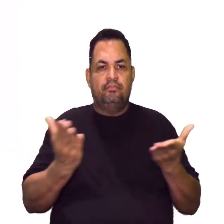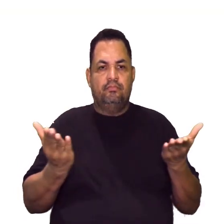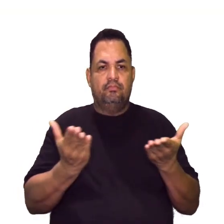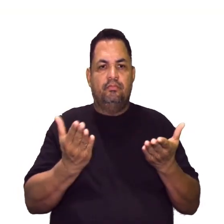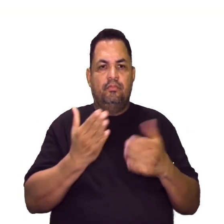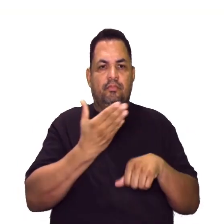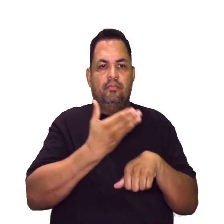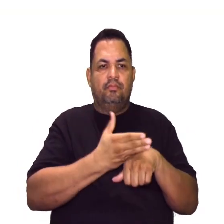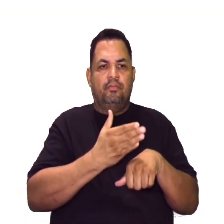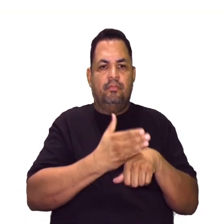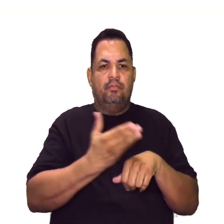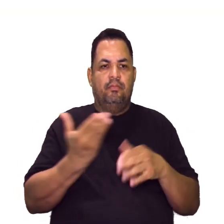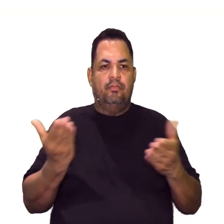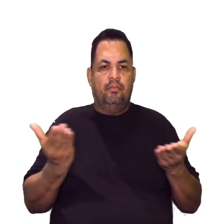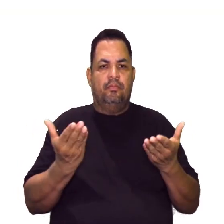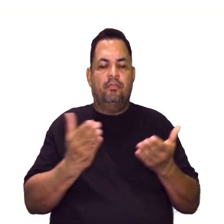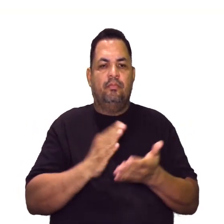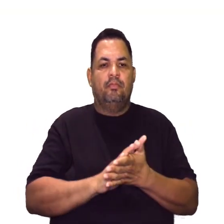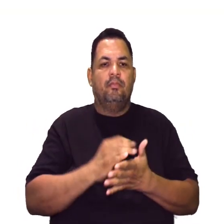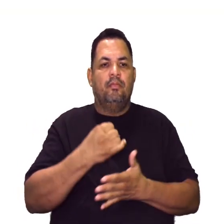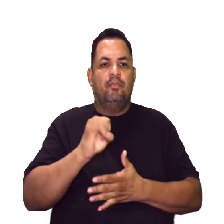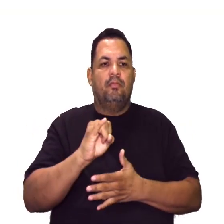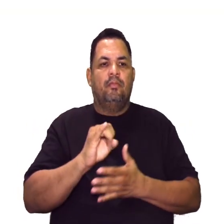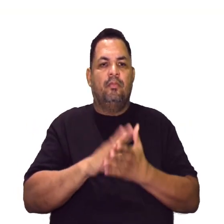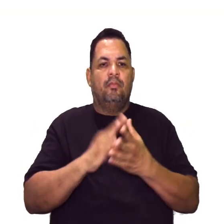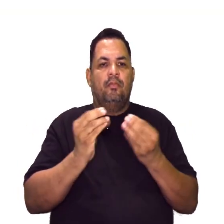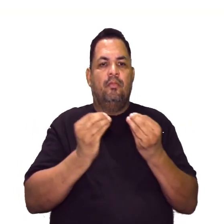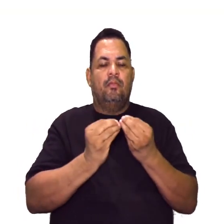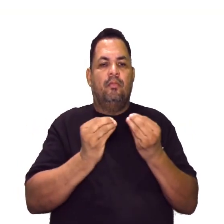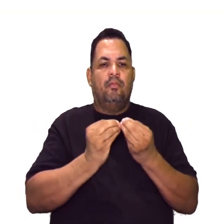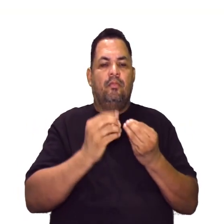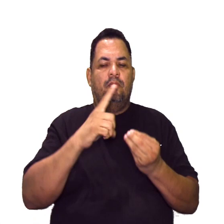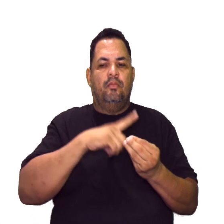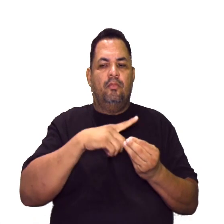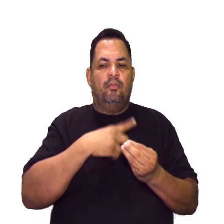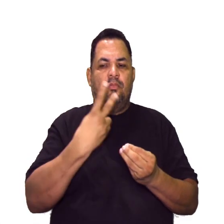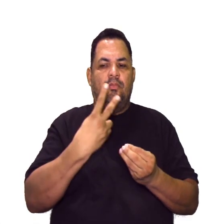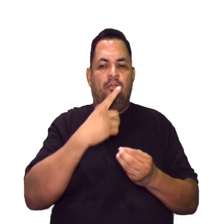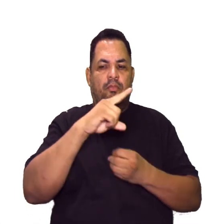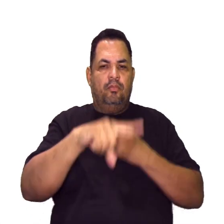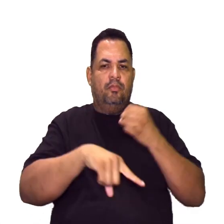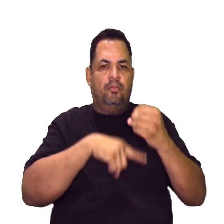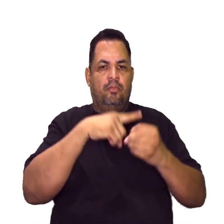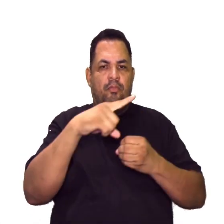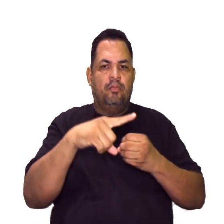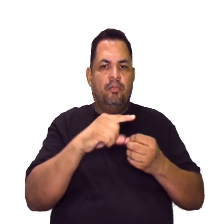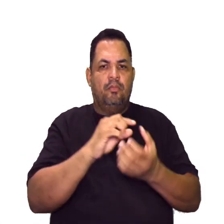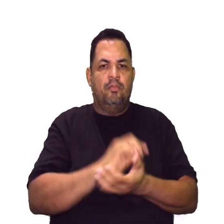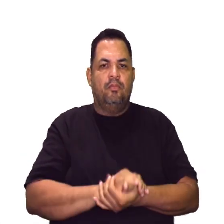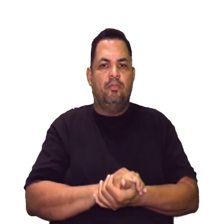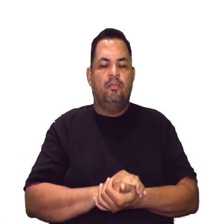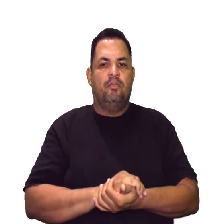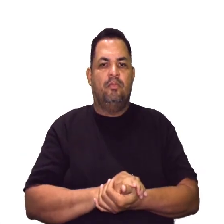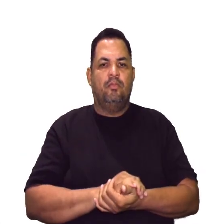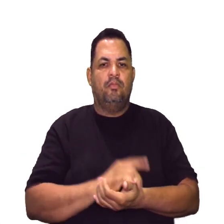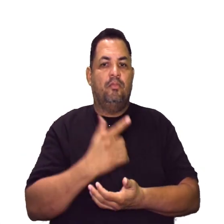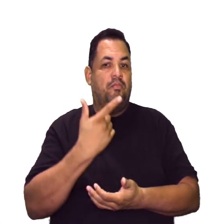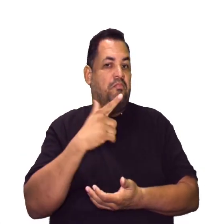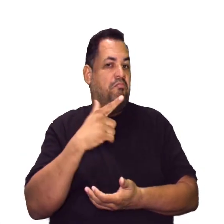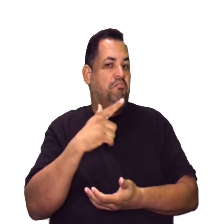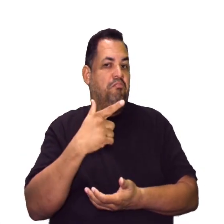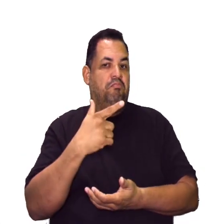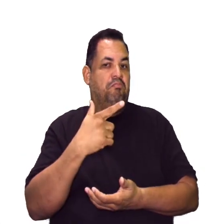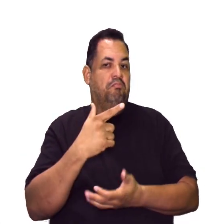ó. Se uma molécula formada por dois átomos, ele